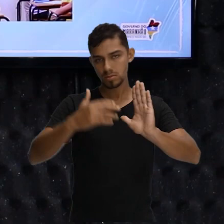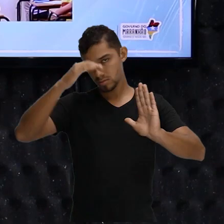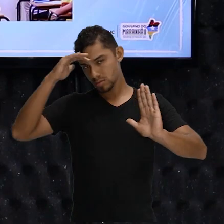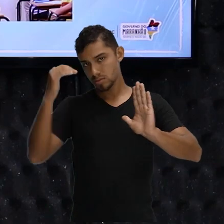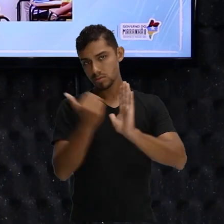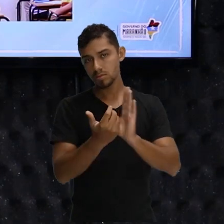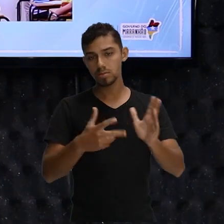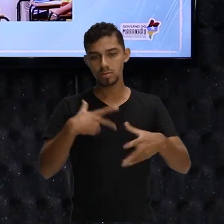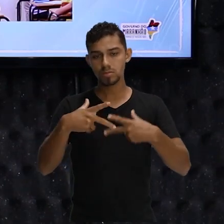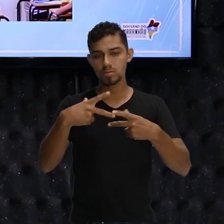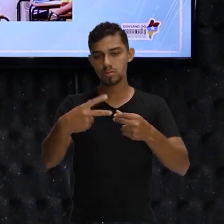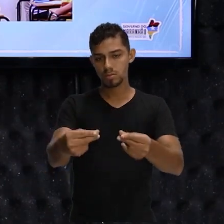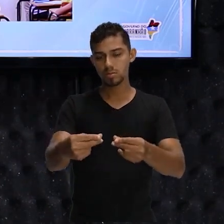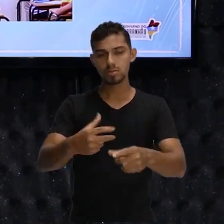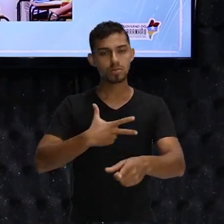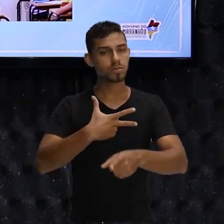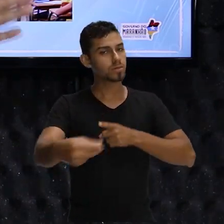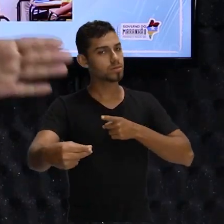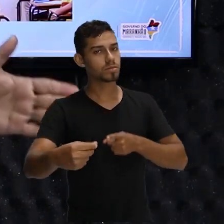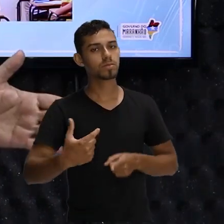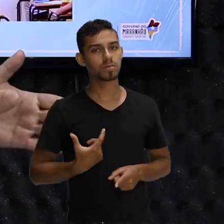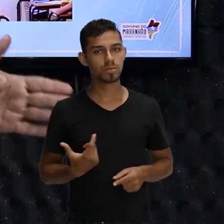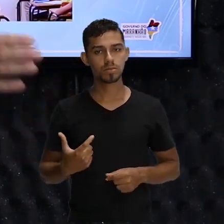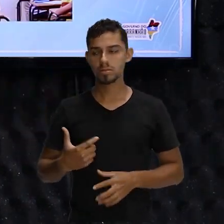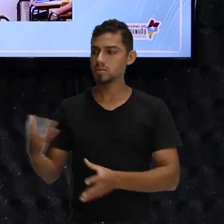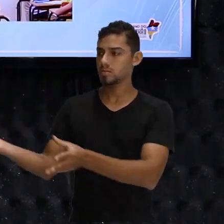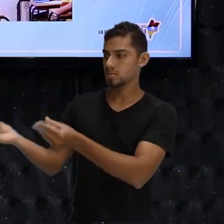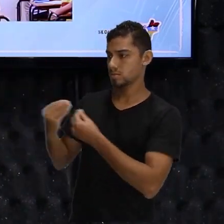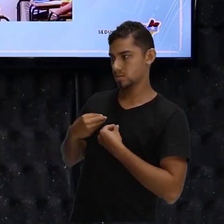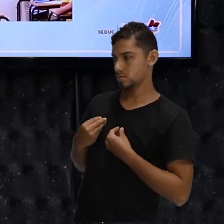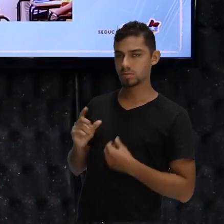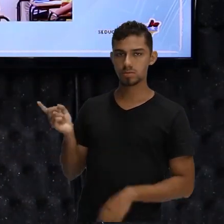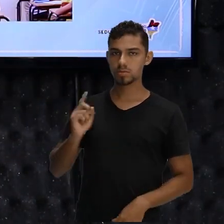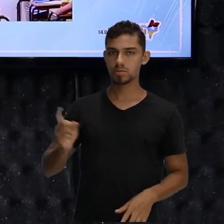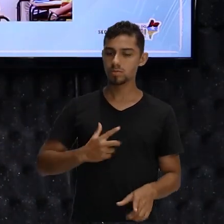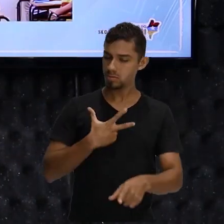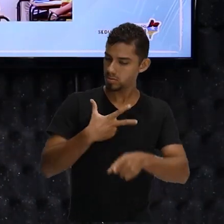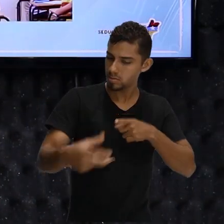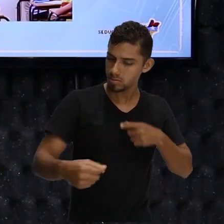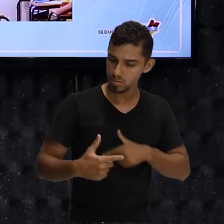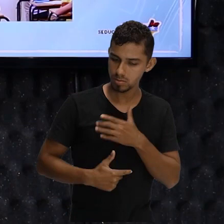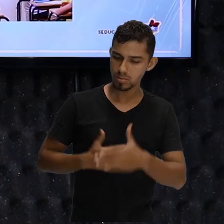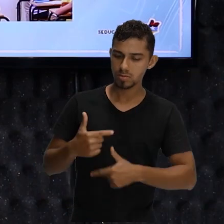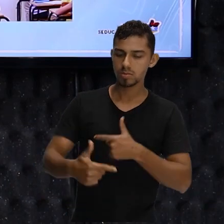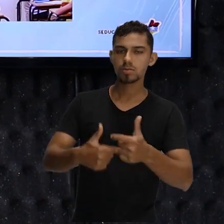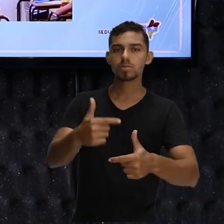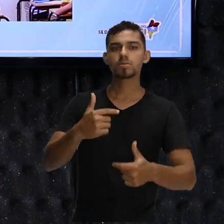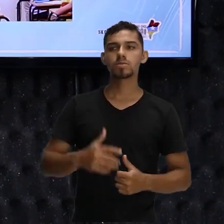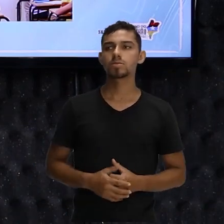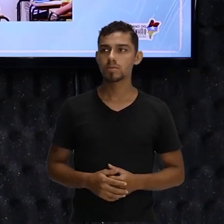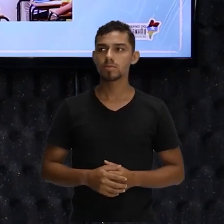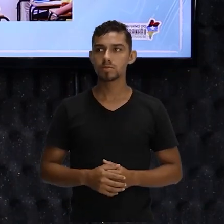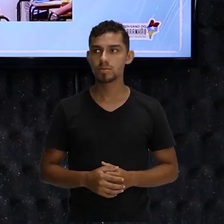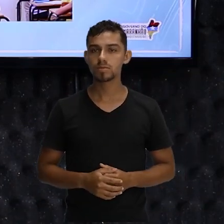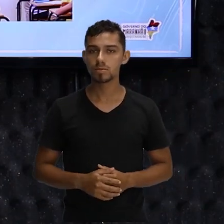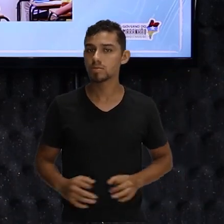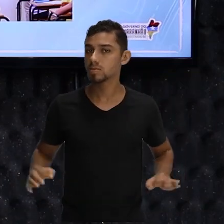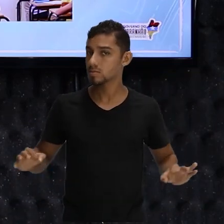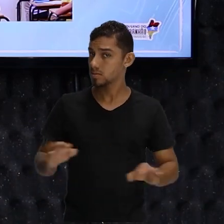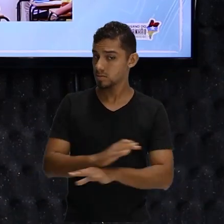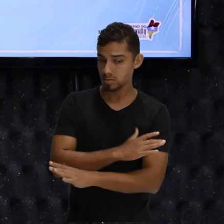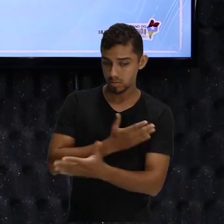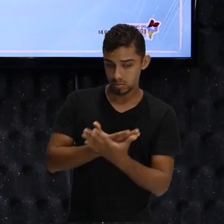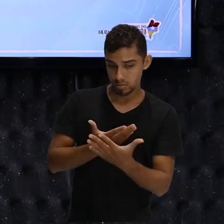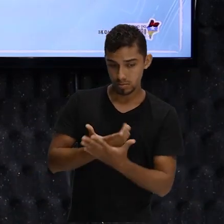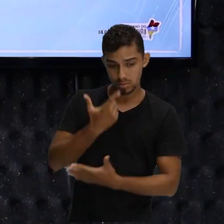adquirido. Não é uma coisa que é atribuída à pessoa, mas é o status social que é adquirido. Vamos lá então para a gente finalizar a